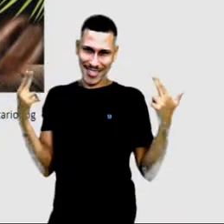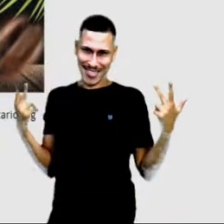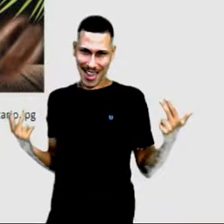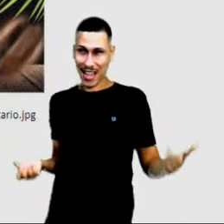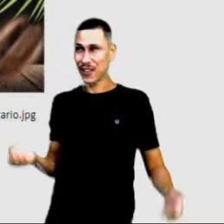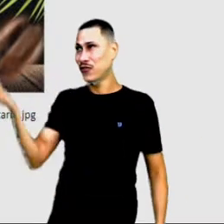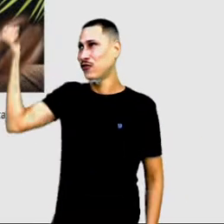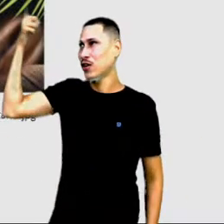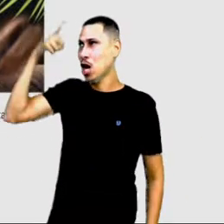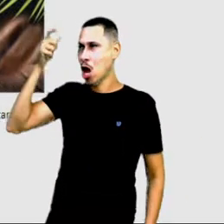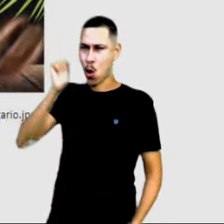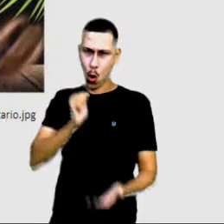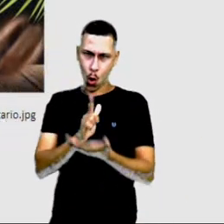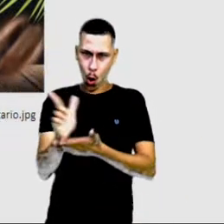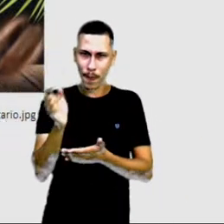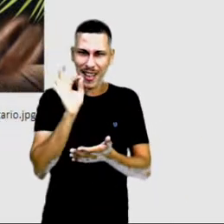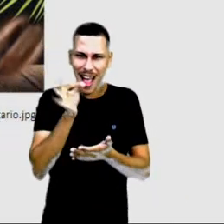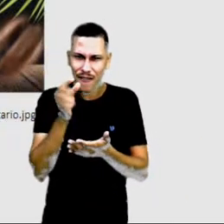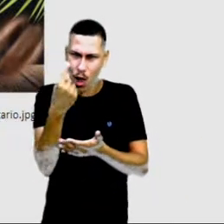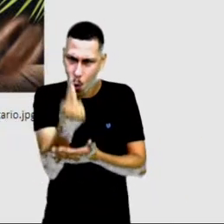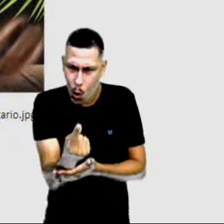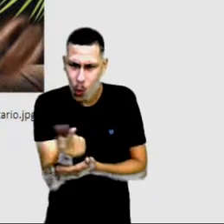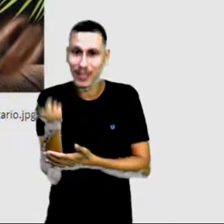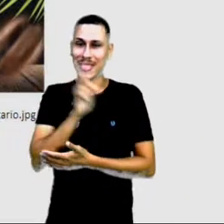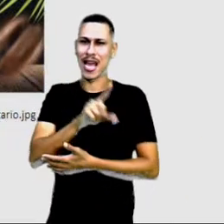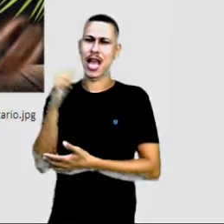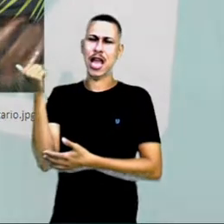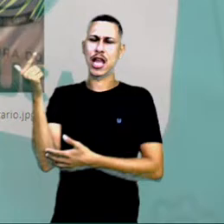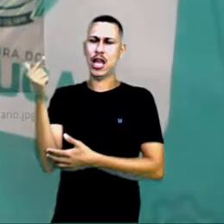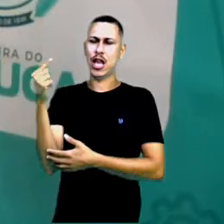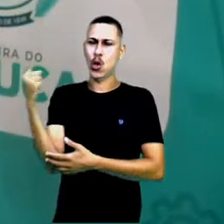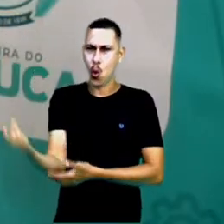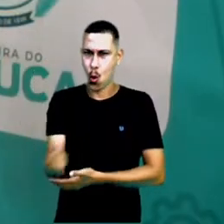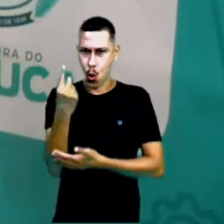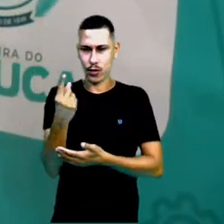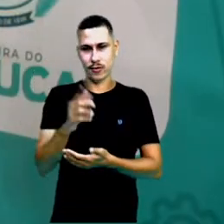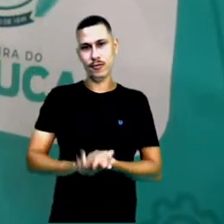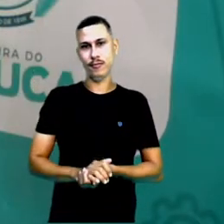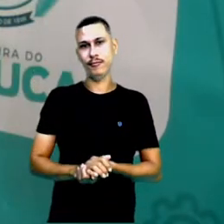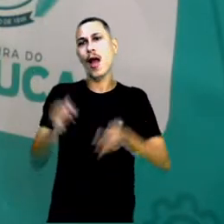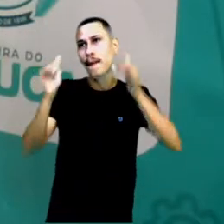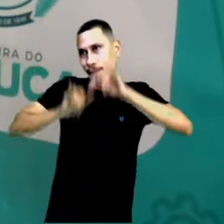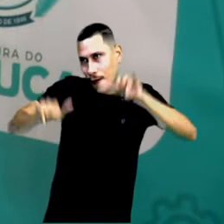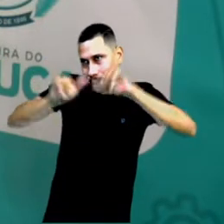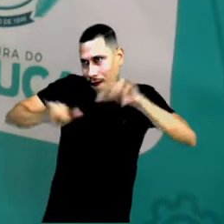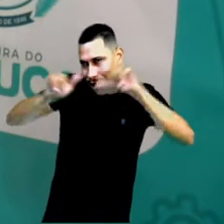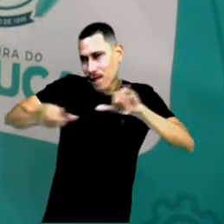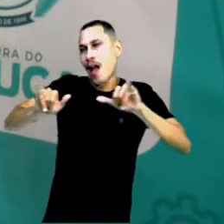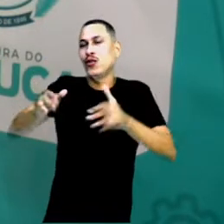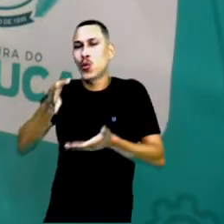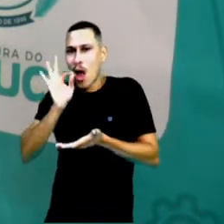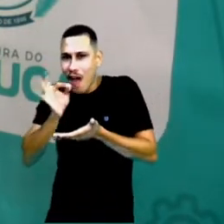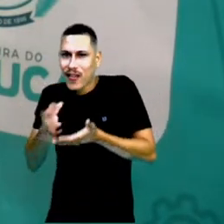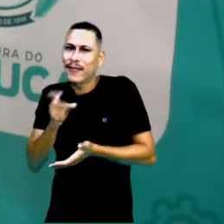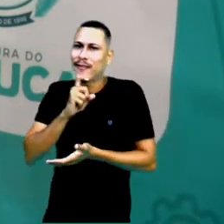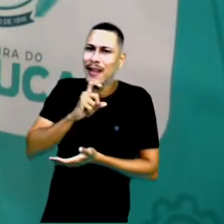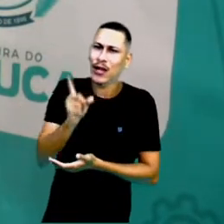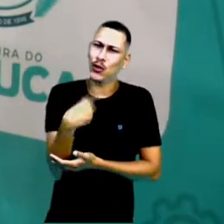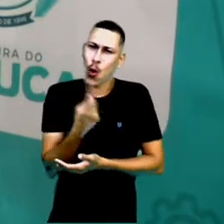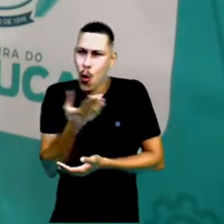e ganhe outro então aqui é uma publicidade tá fazendo aqui a publicidade de um café gelado então pra gente